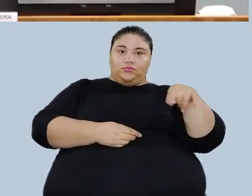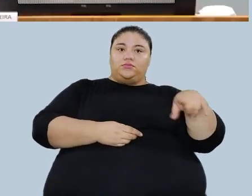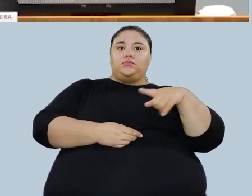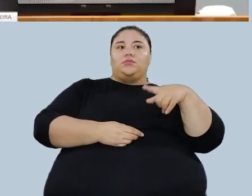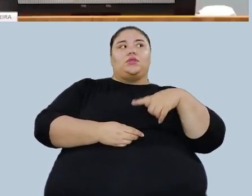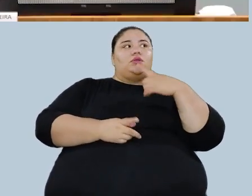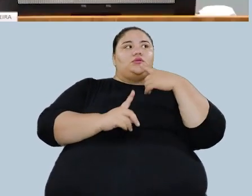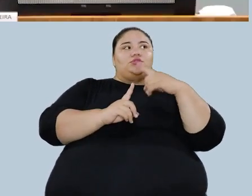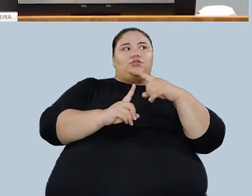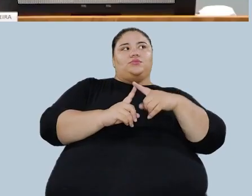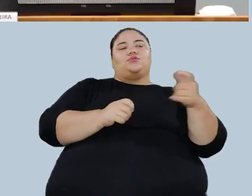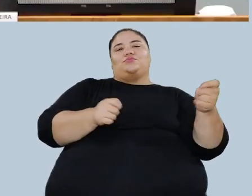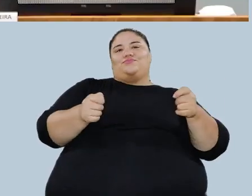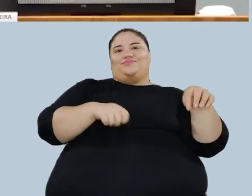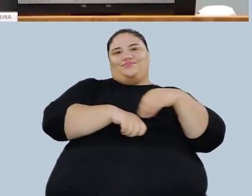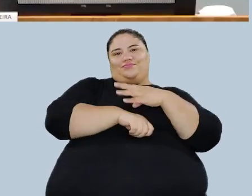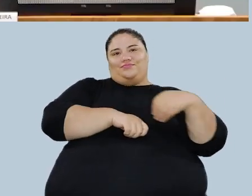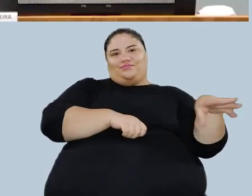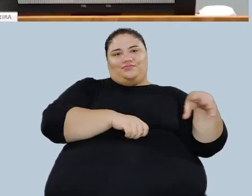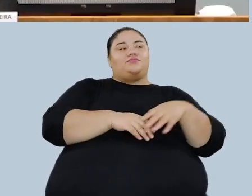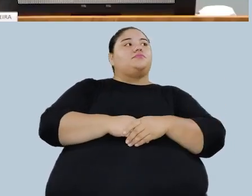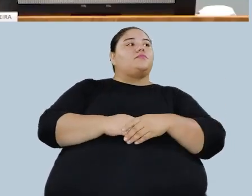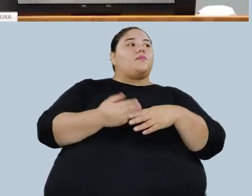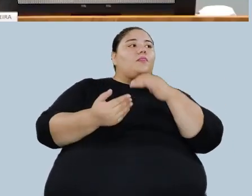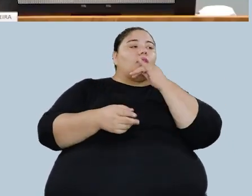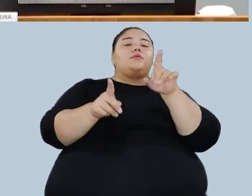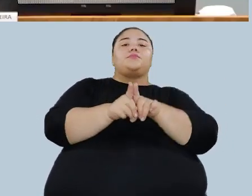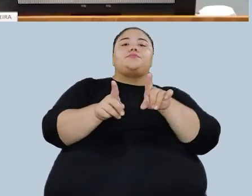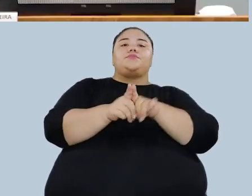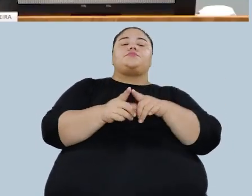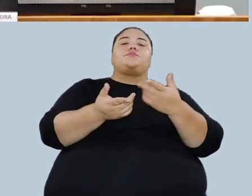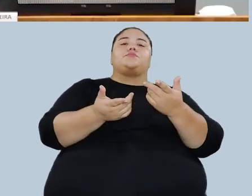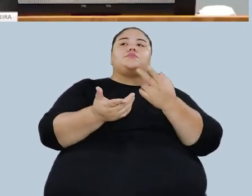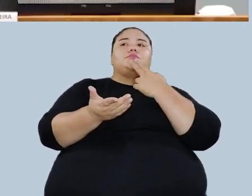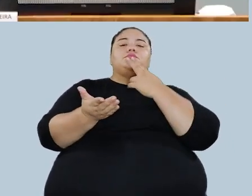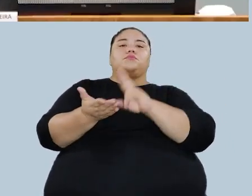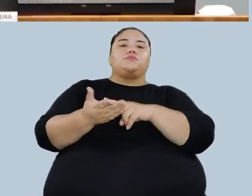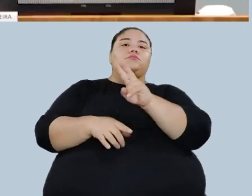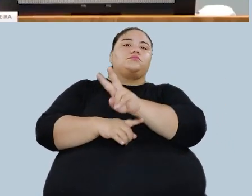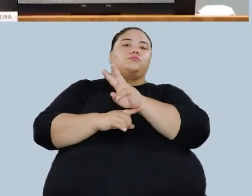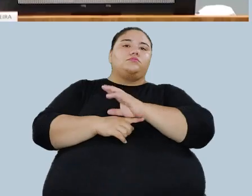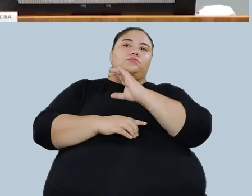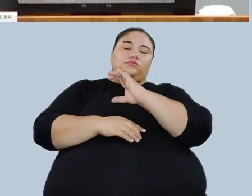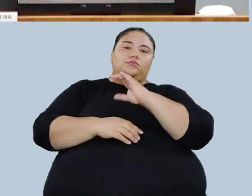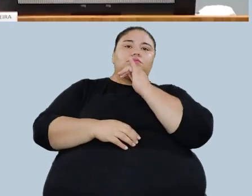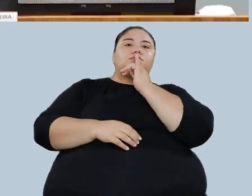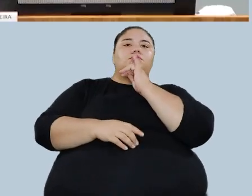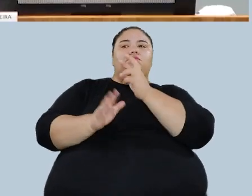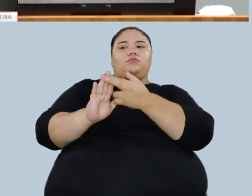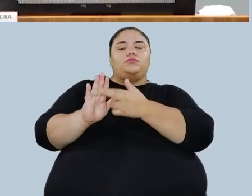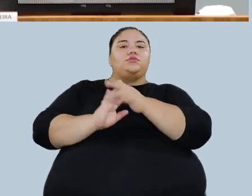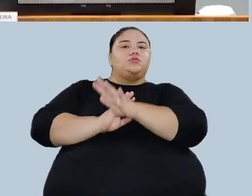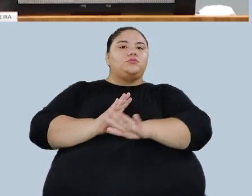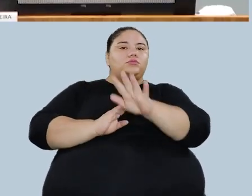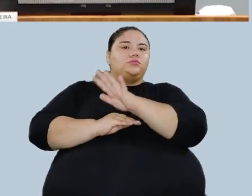forma de intermediação. Então, as aquisições dos consorciados com carta de crédito ficam sujeitas a regras gerais ou específicas